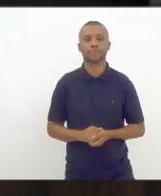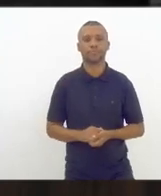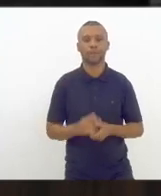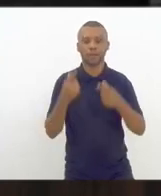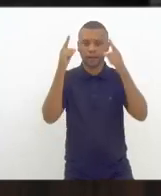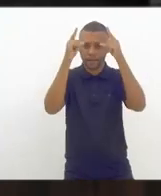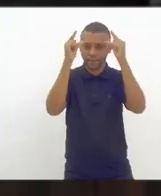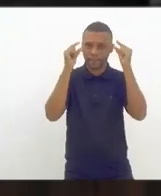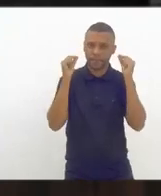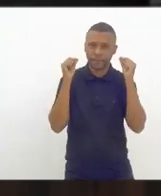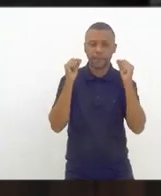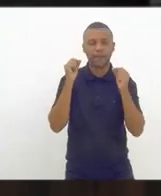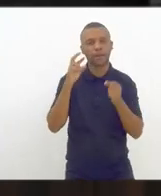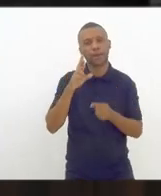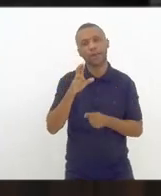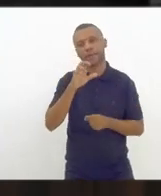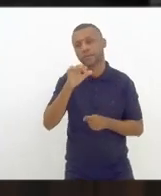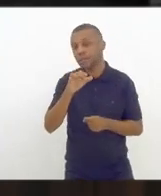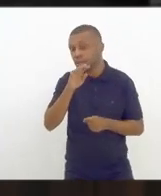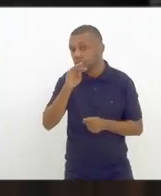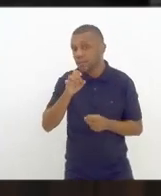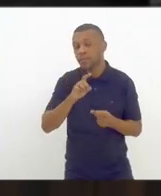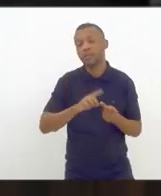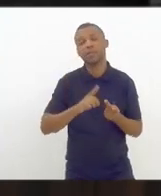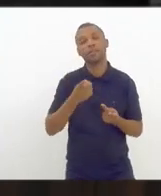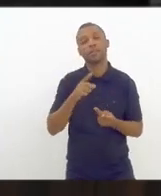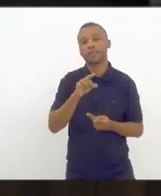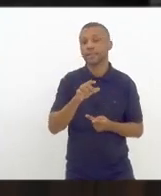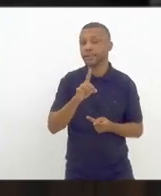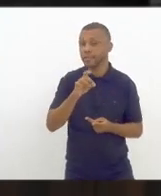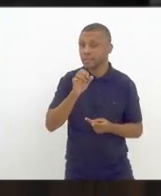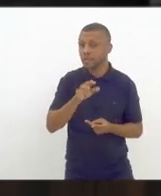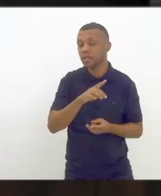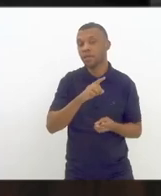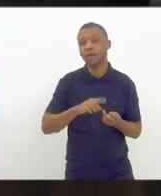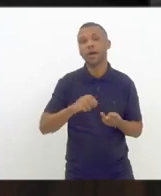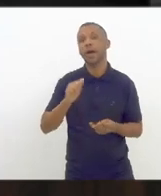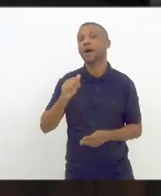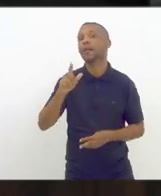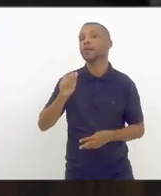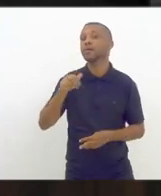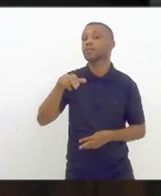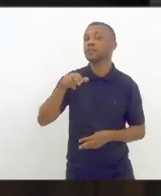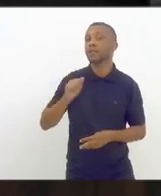Enfermeira Rejane, Renata Souza, Zeidan, Alana Passos.